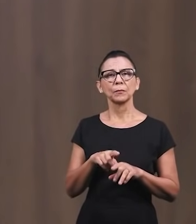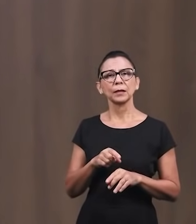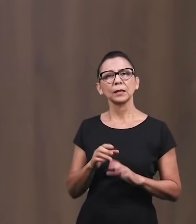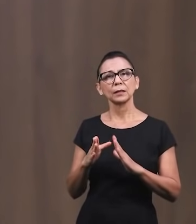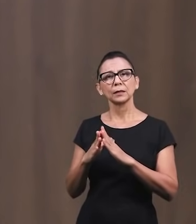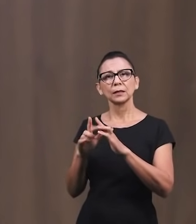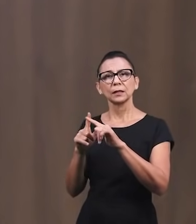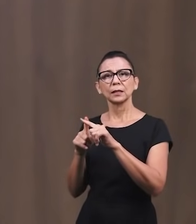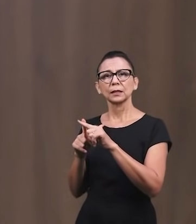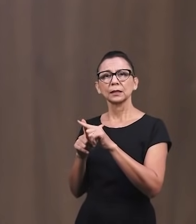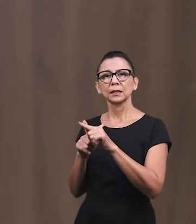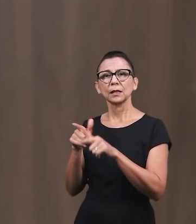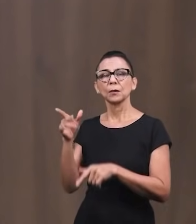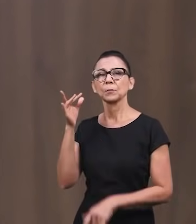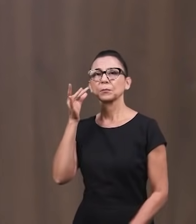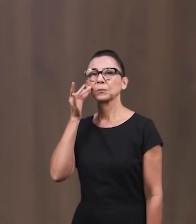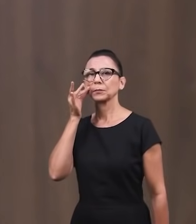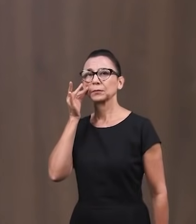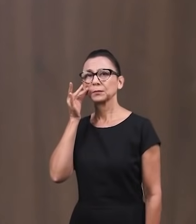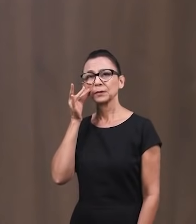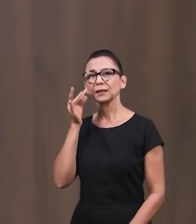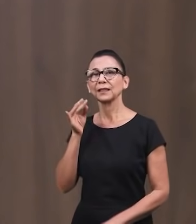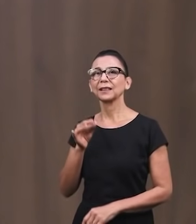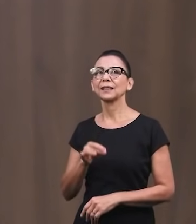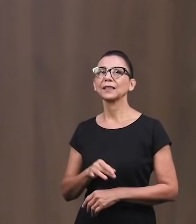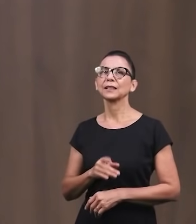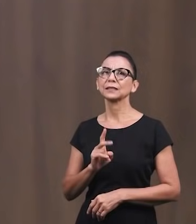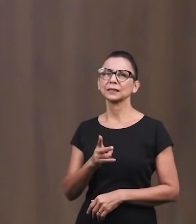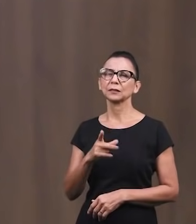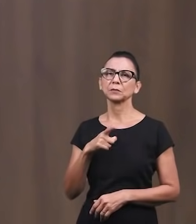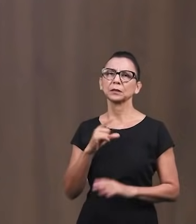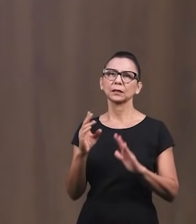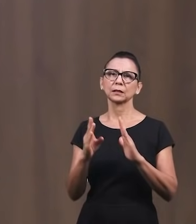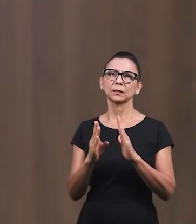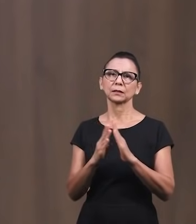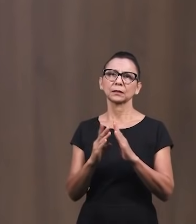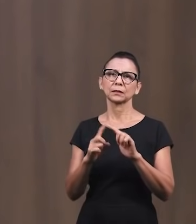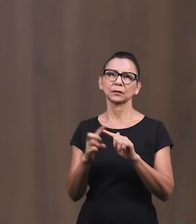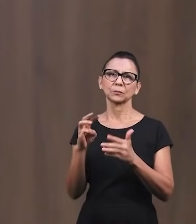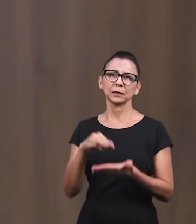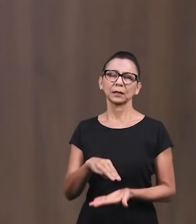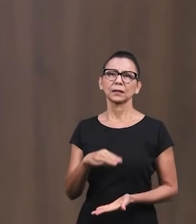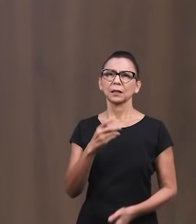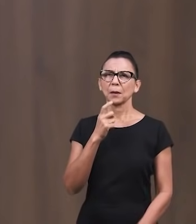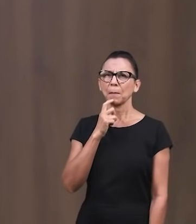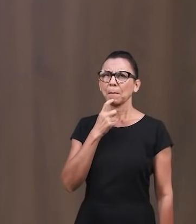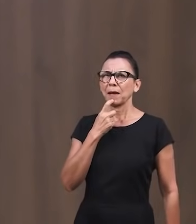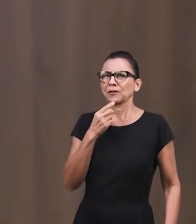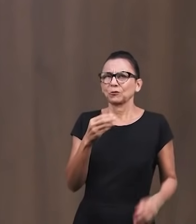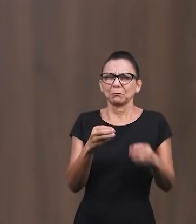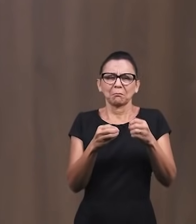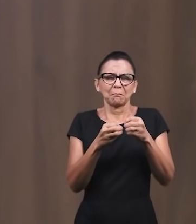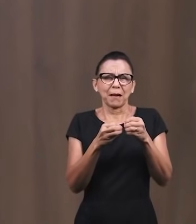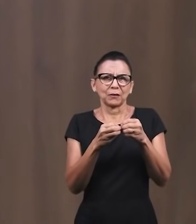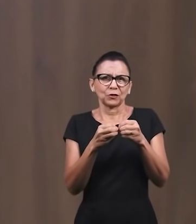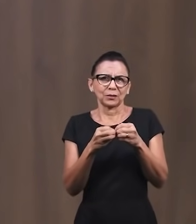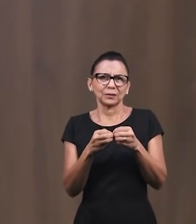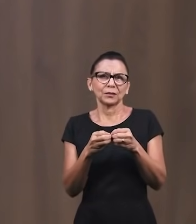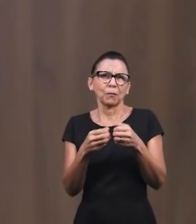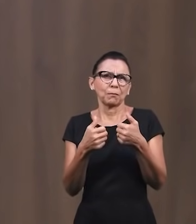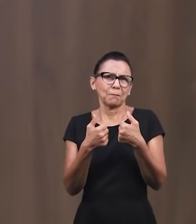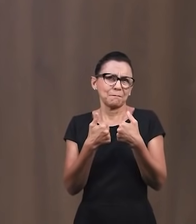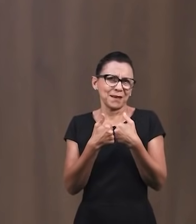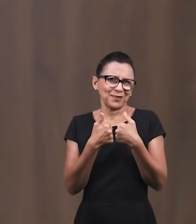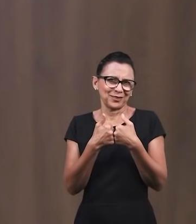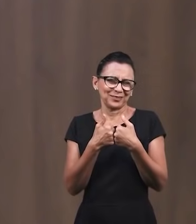cultos presenciais. Aqui há sempre uma igreja muito próxima da sua casa. Você já deve, inclusive, ter visto uma